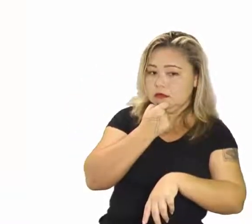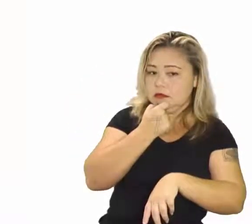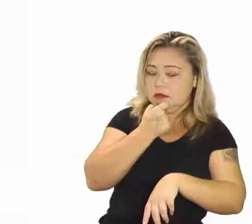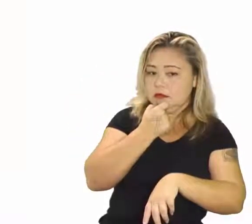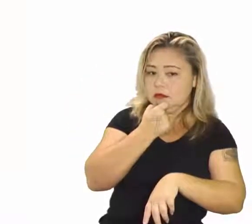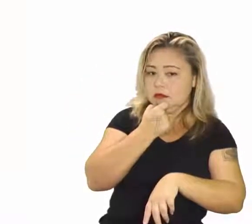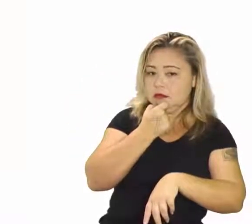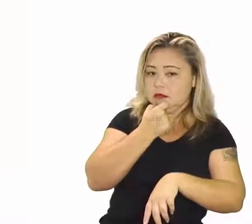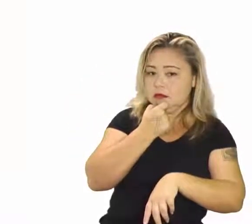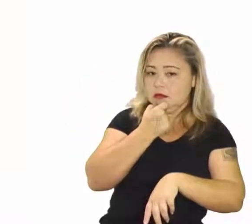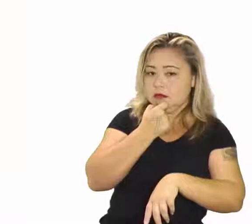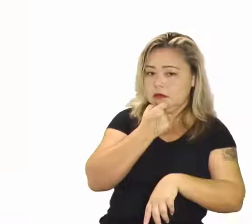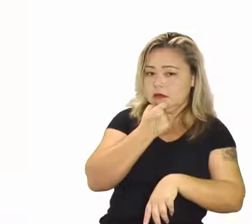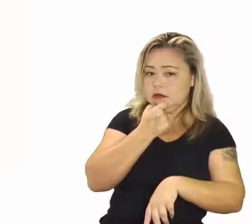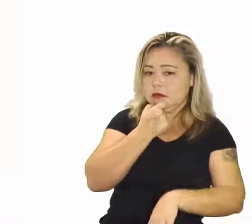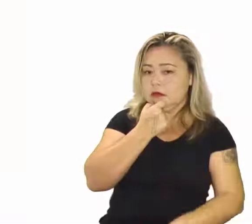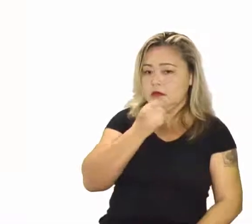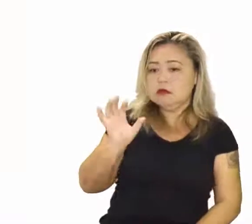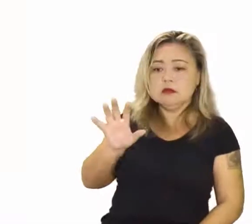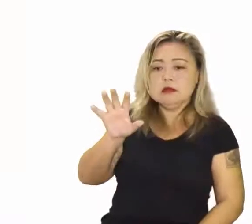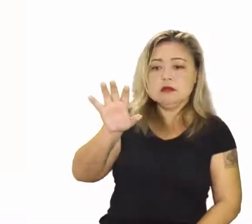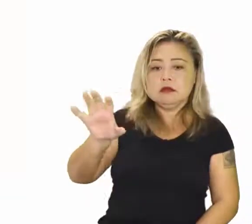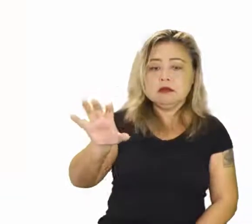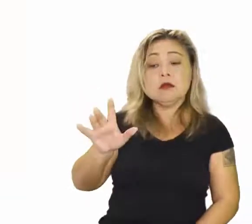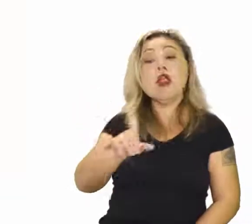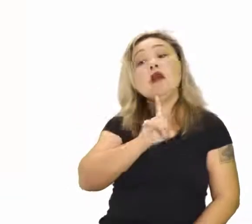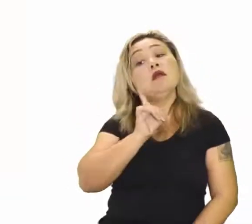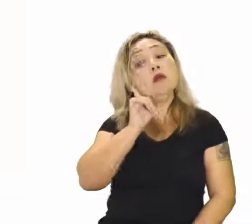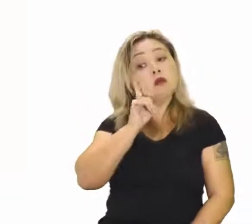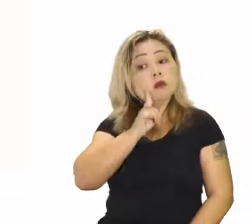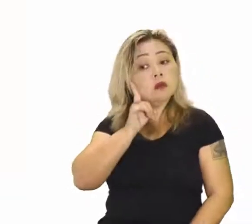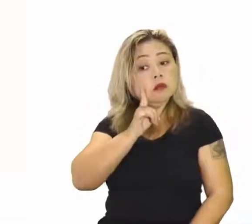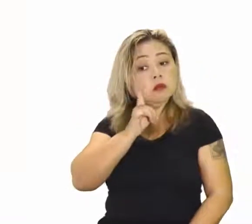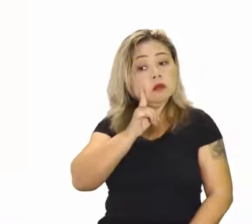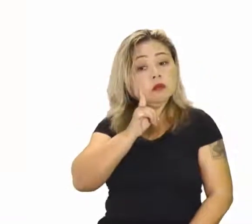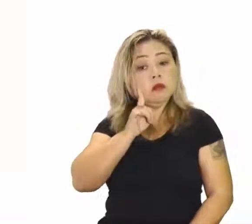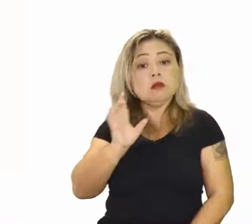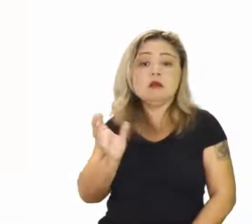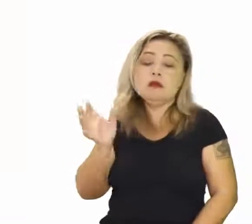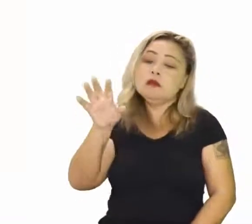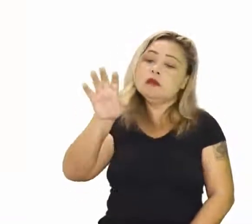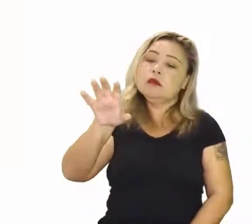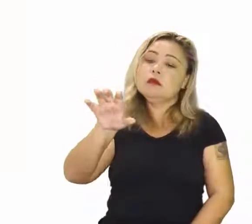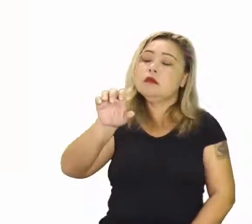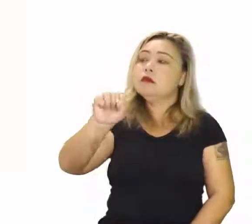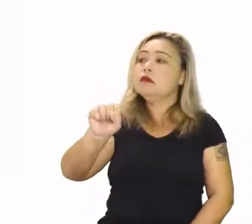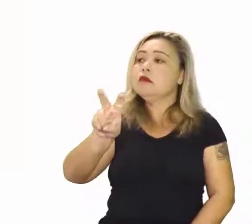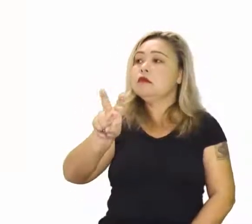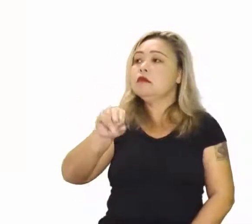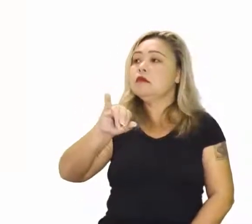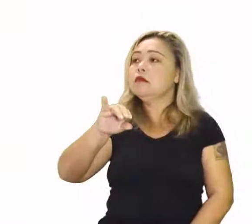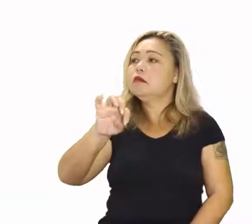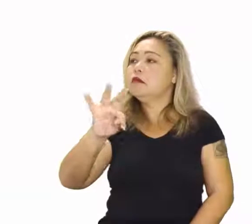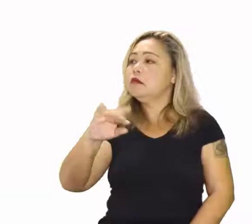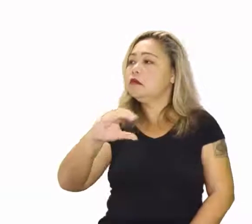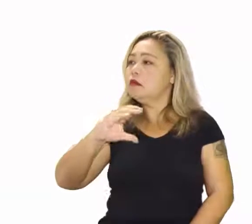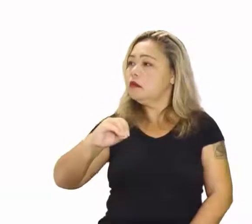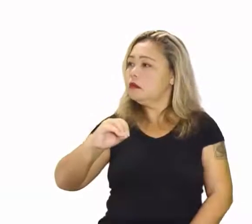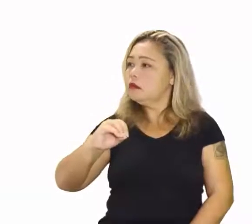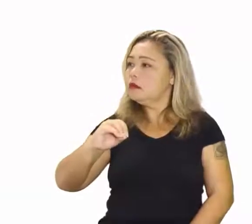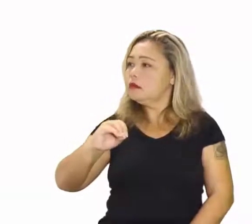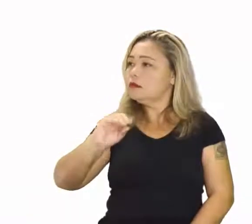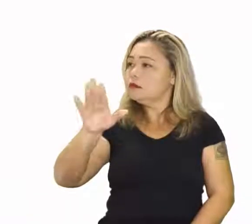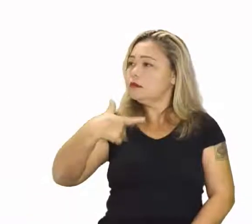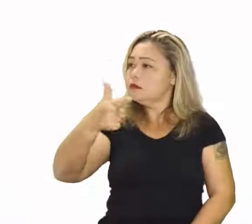Nós estamos vendo aqui, ó, o setor americano e aqui o setor soviético.